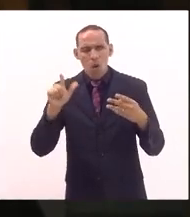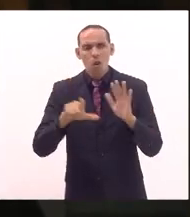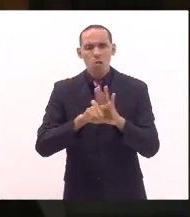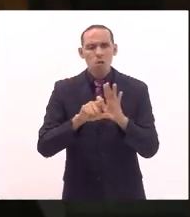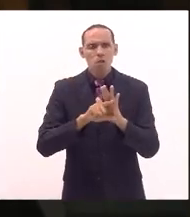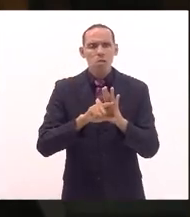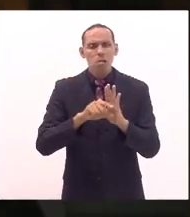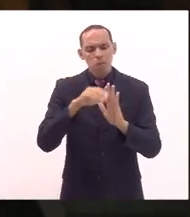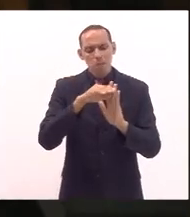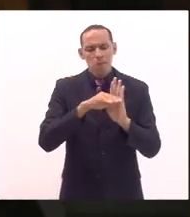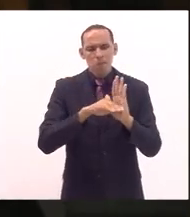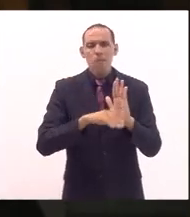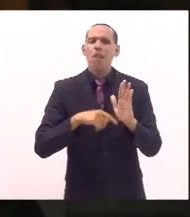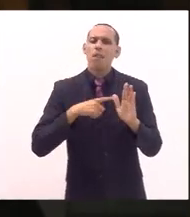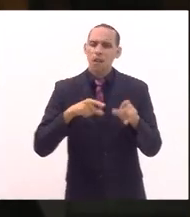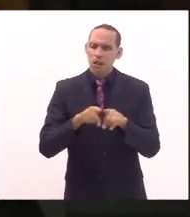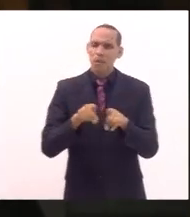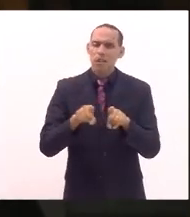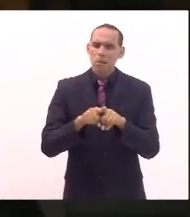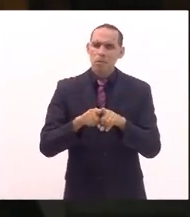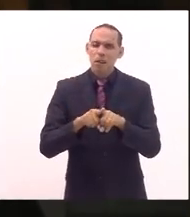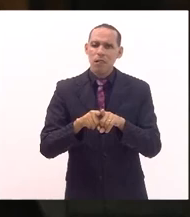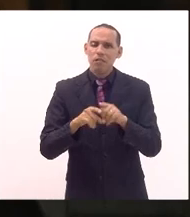legislação infraconstitucional